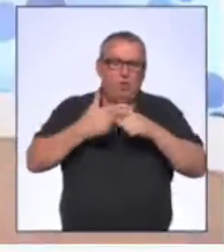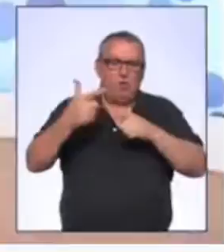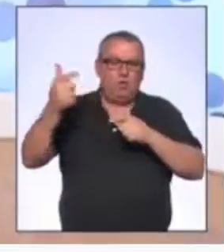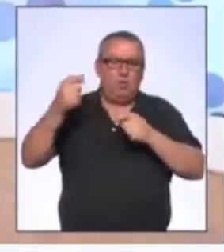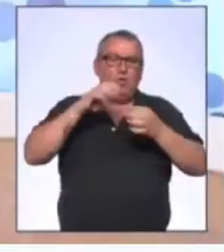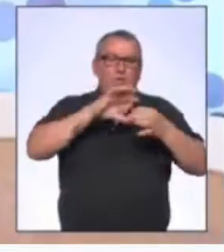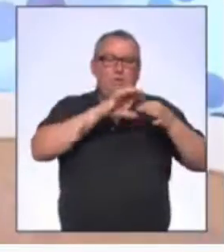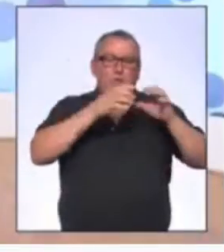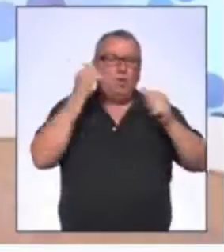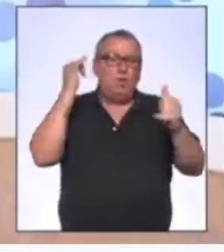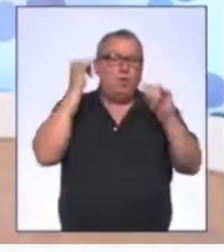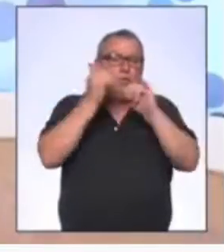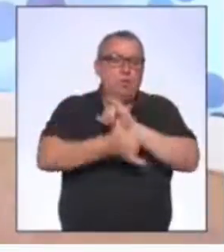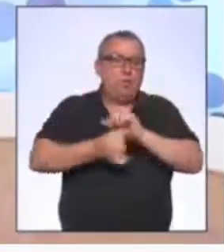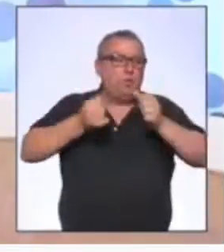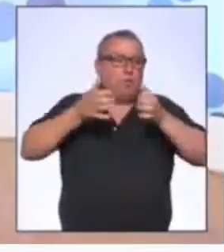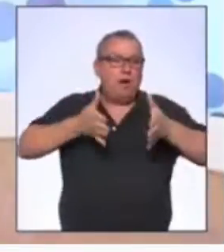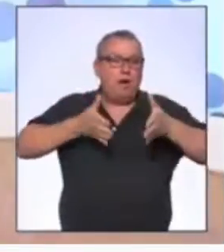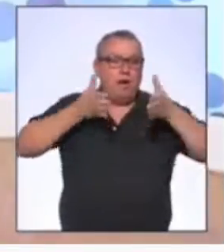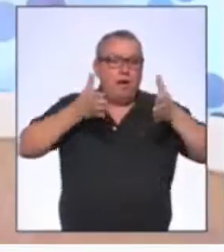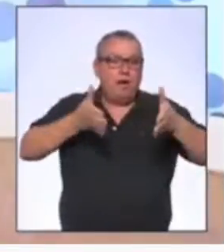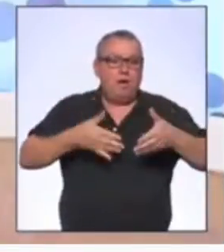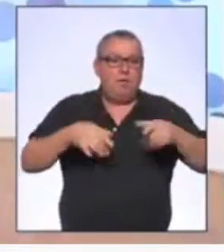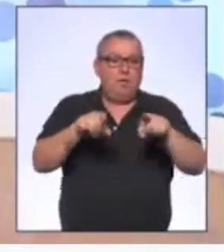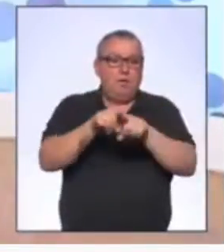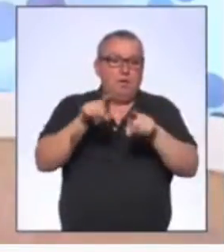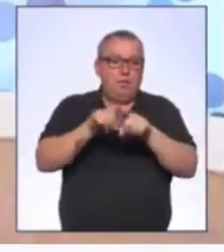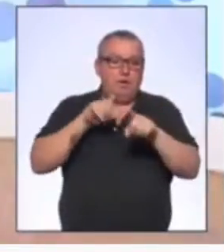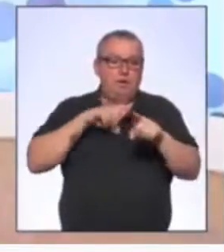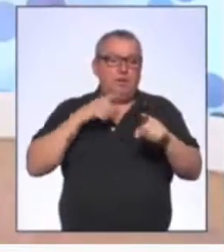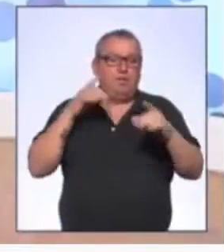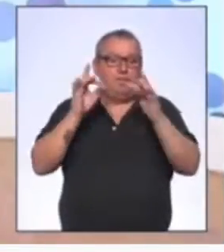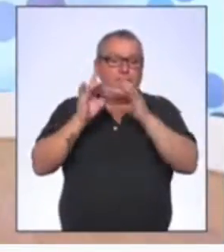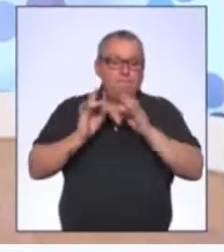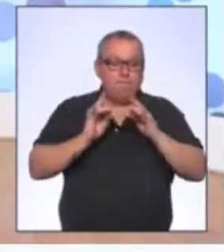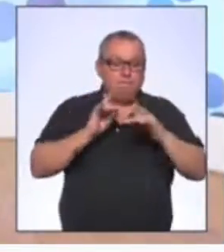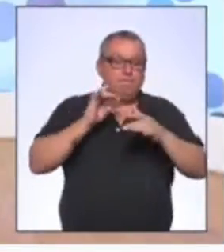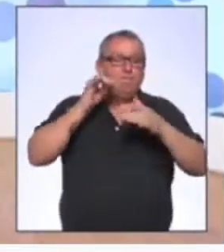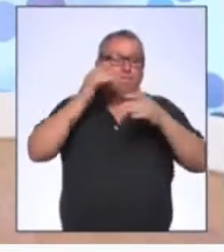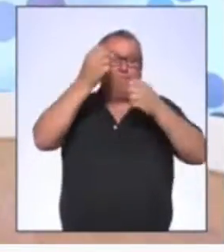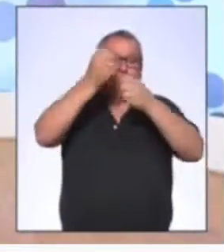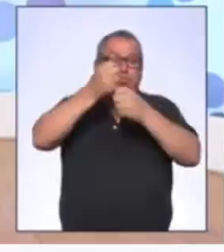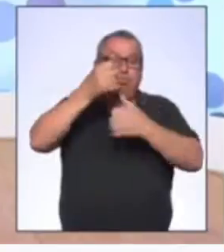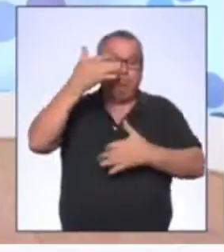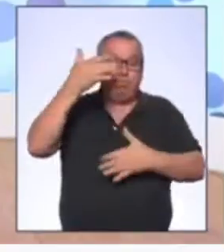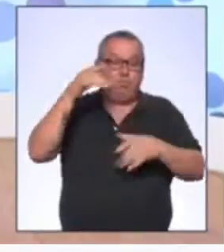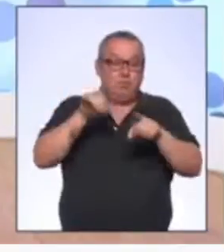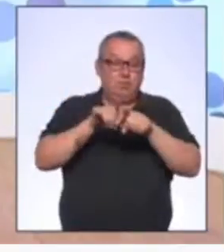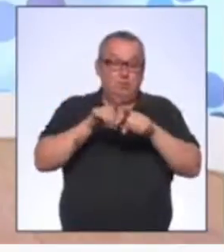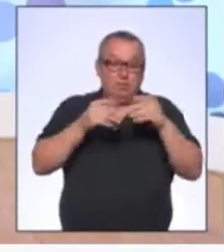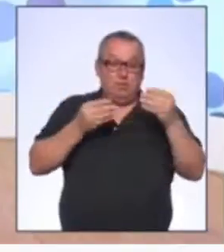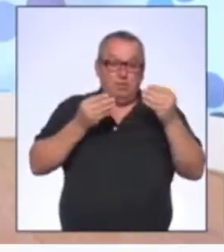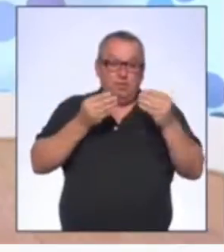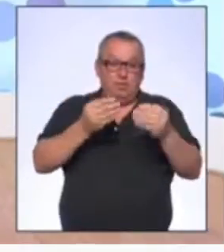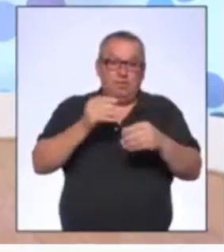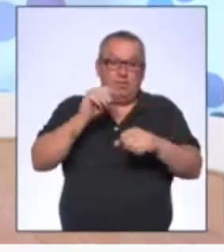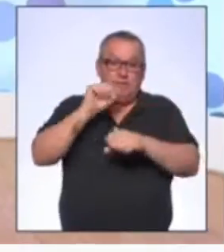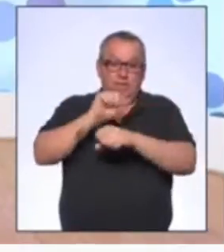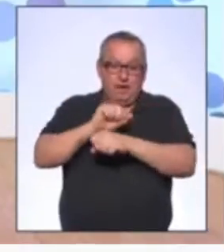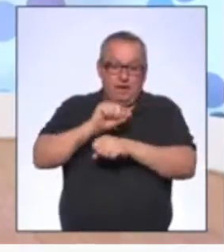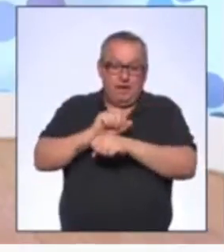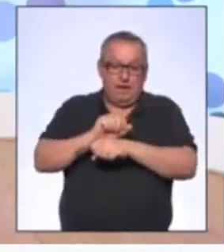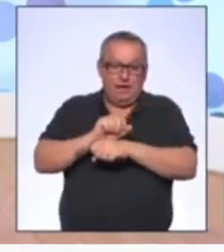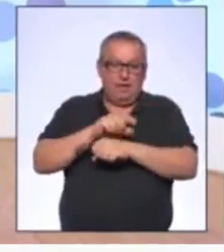esporte paralímpico nós vamos interagir com vocês no momento do chat aberto então eu não vou dar aquela pausa